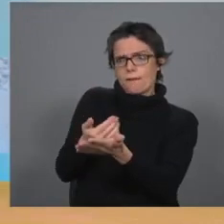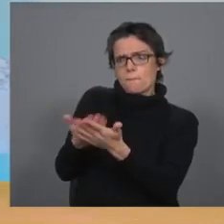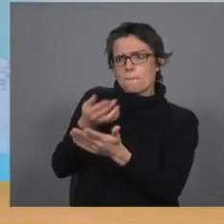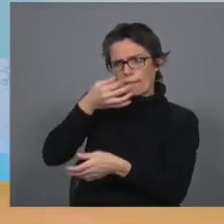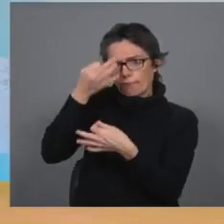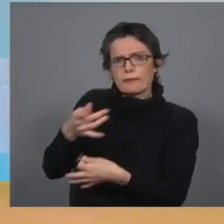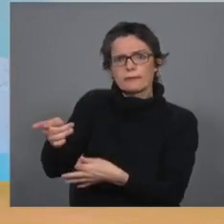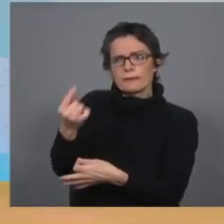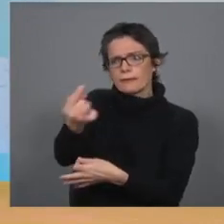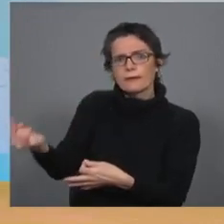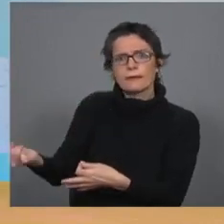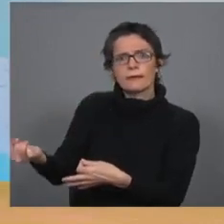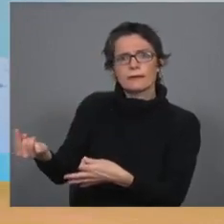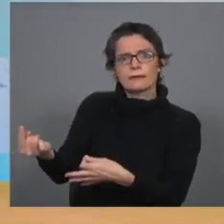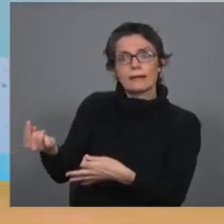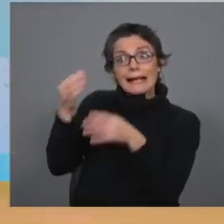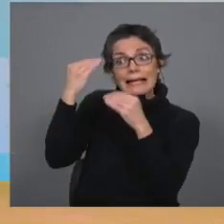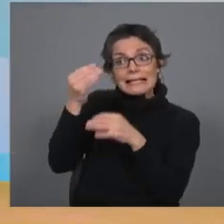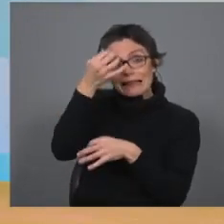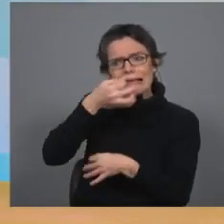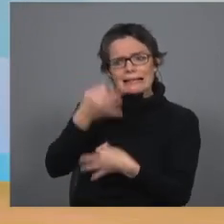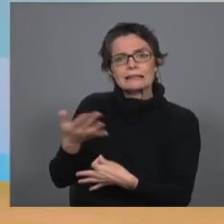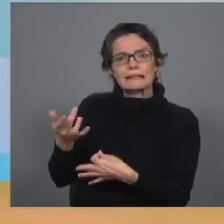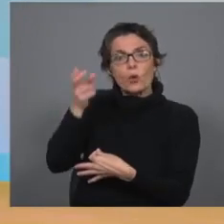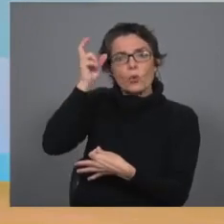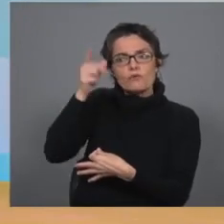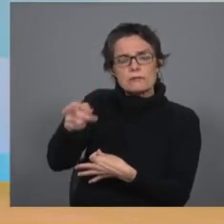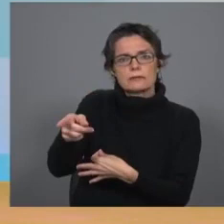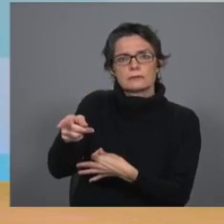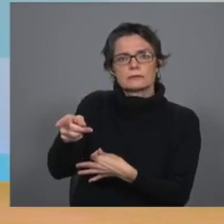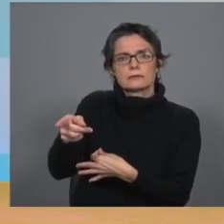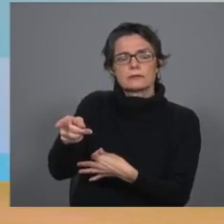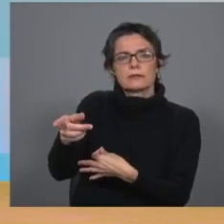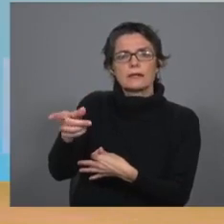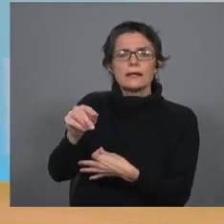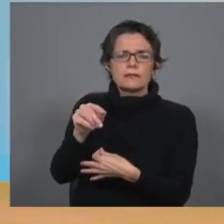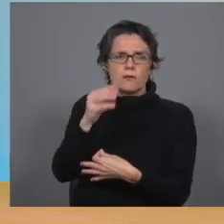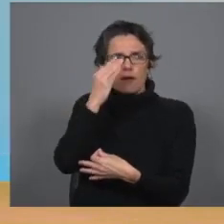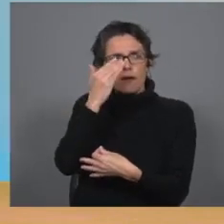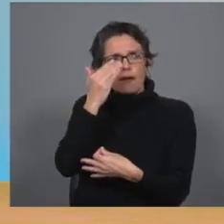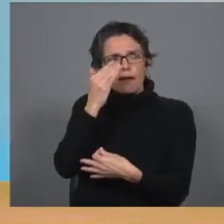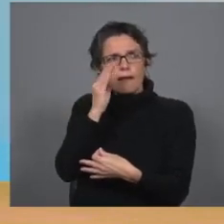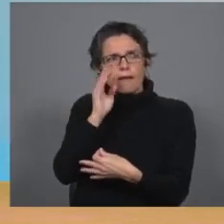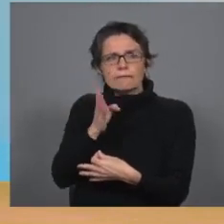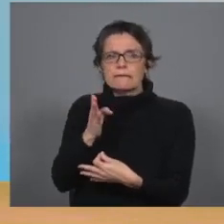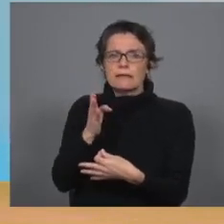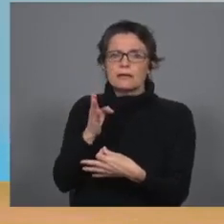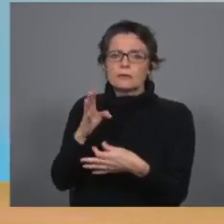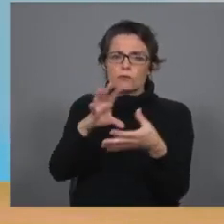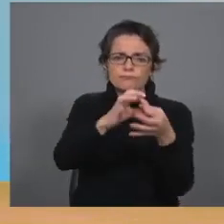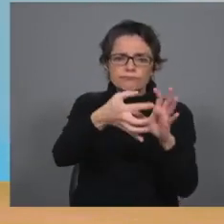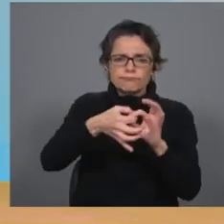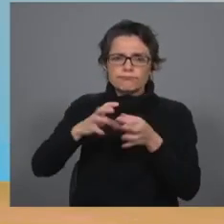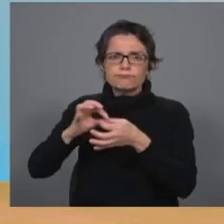ao desenvolvimento. É preciso conjugar estas várias dimensões, não é? Não